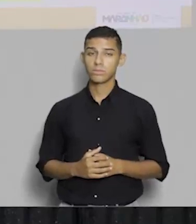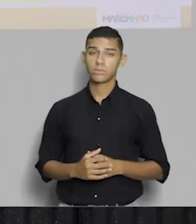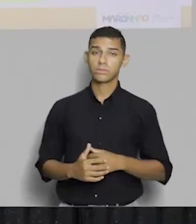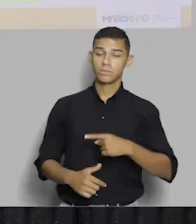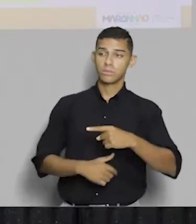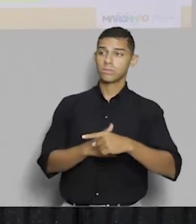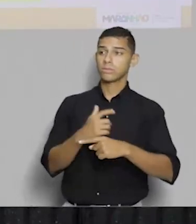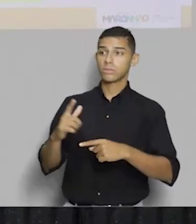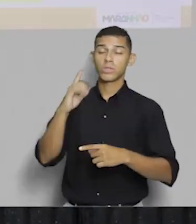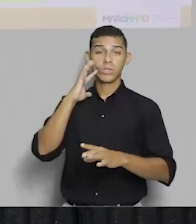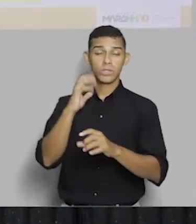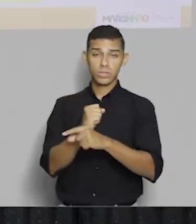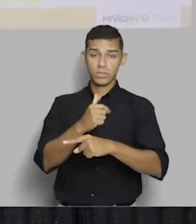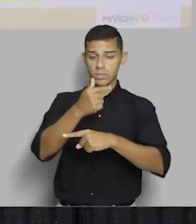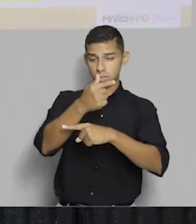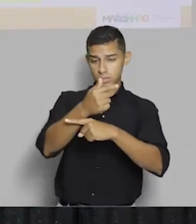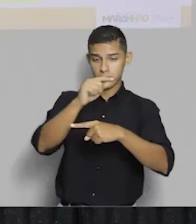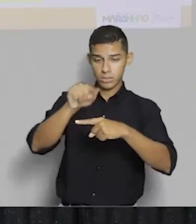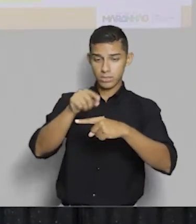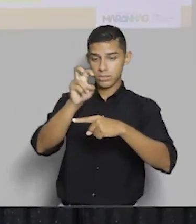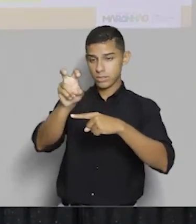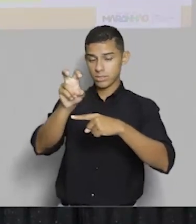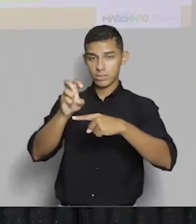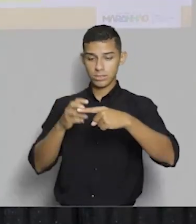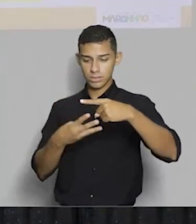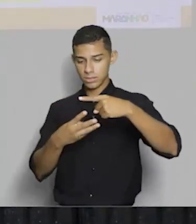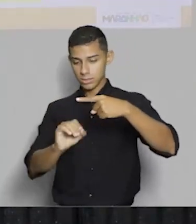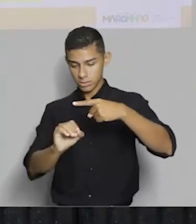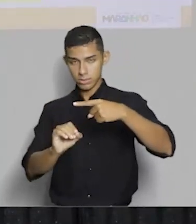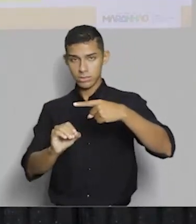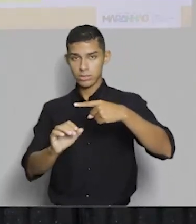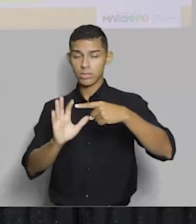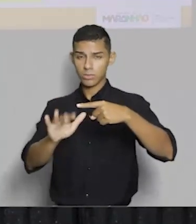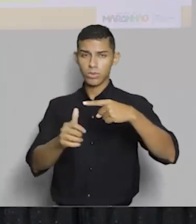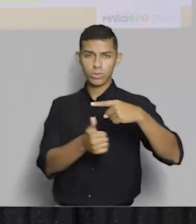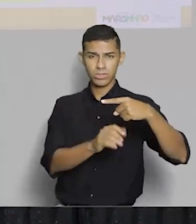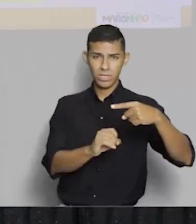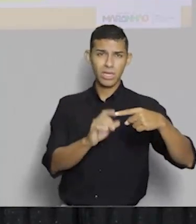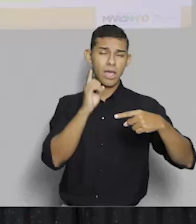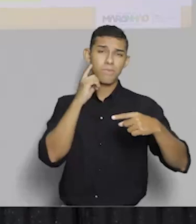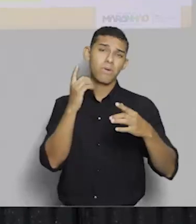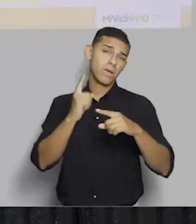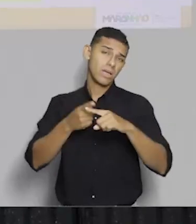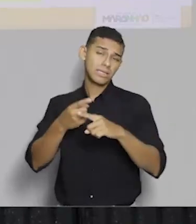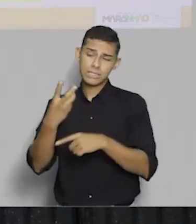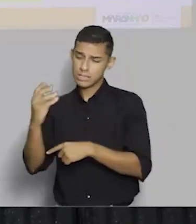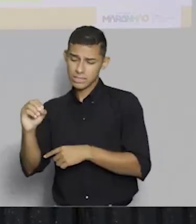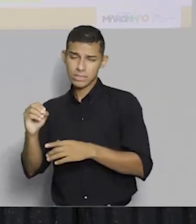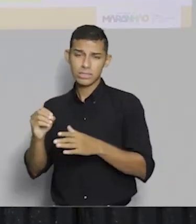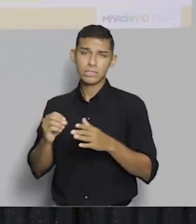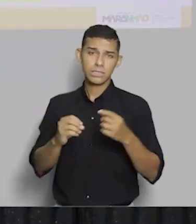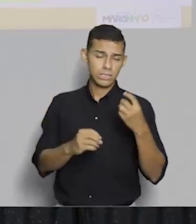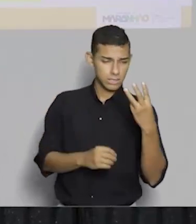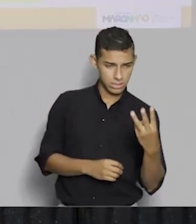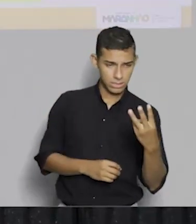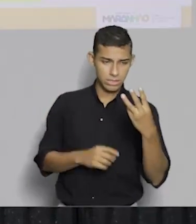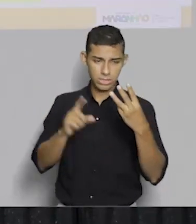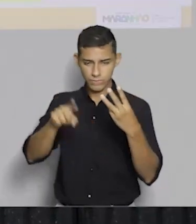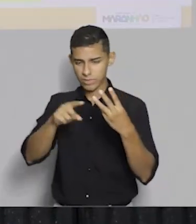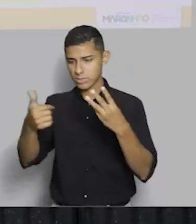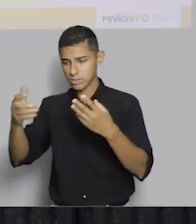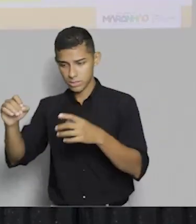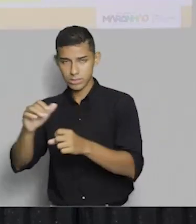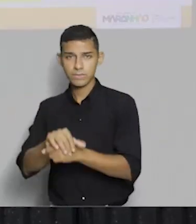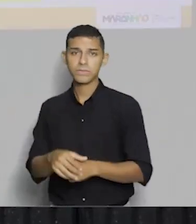se eu pegar o 7,5 e dividir por 10 porque esse 30 eu posso Enxergar como três vezes